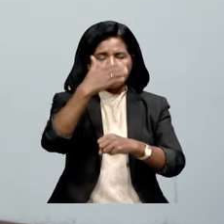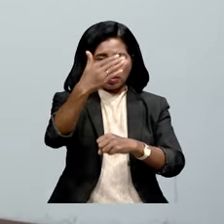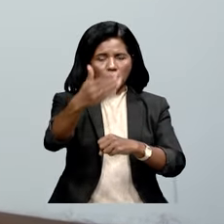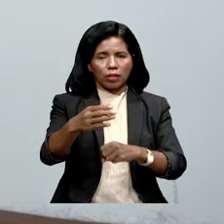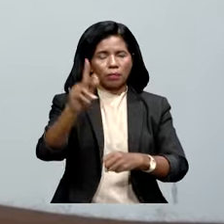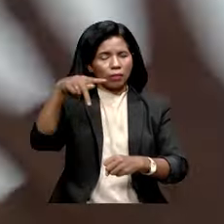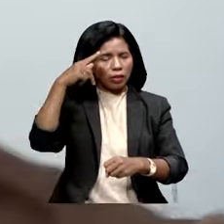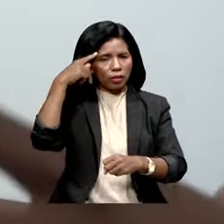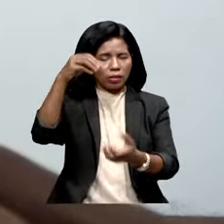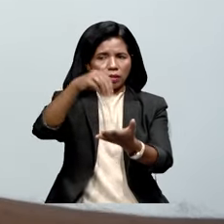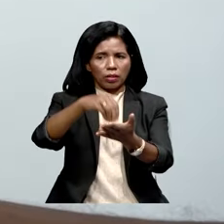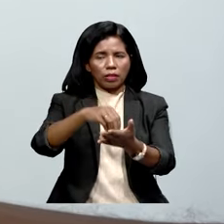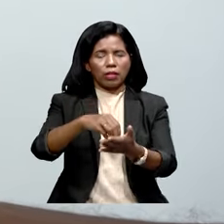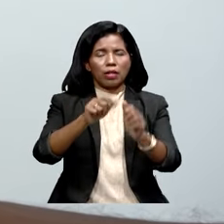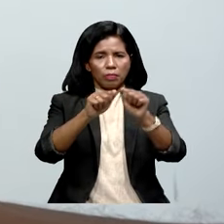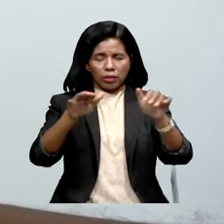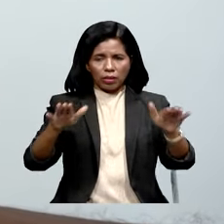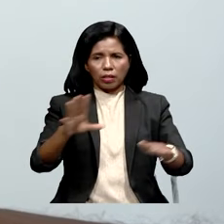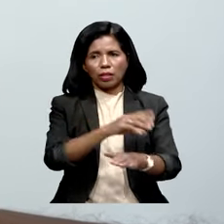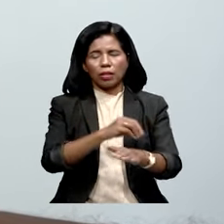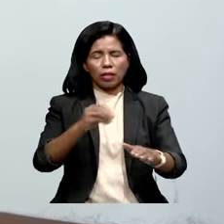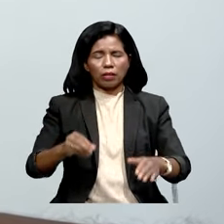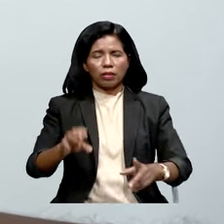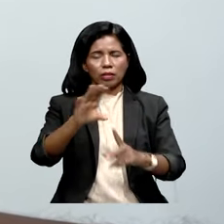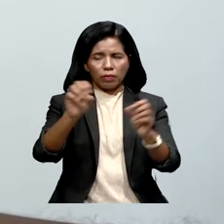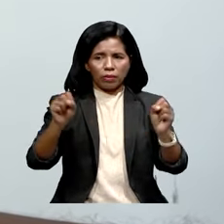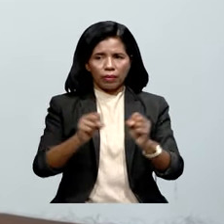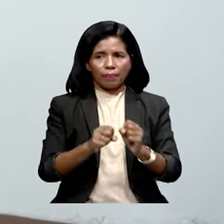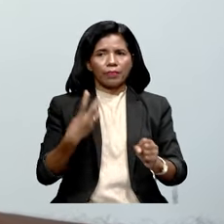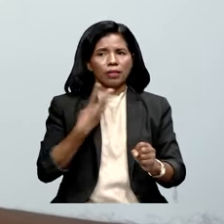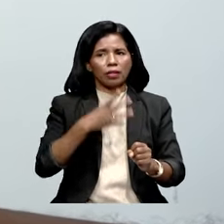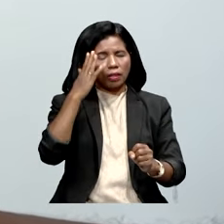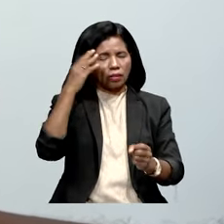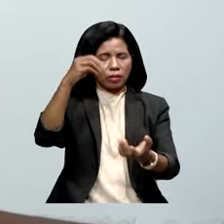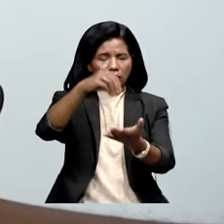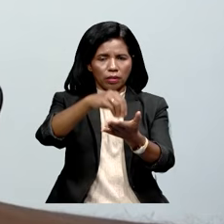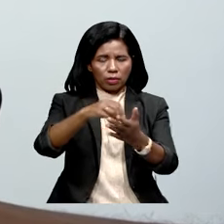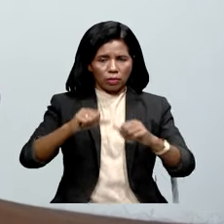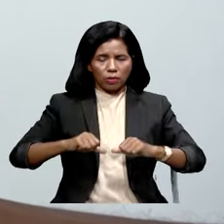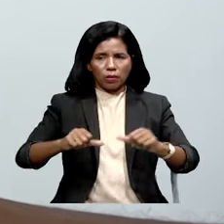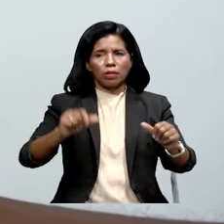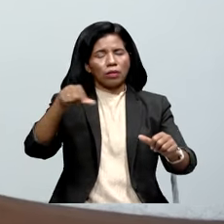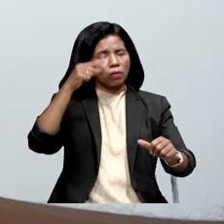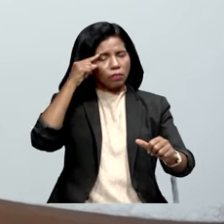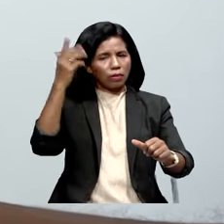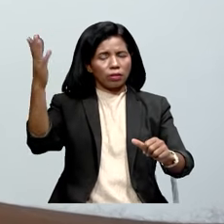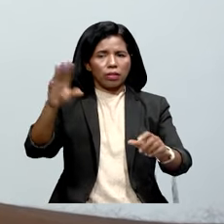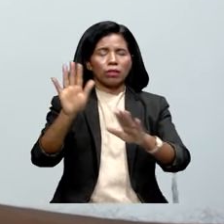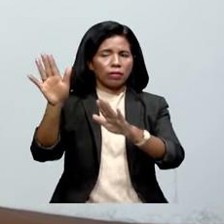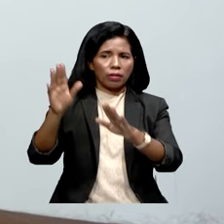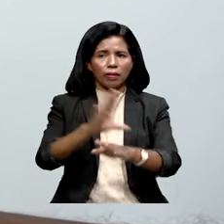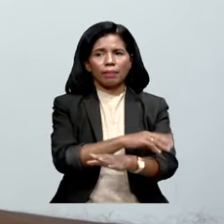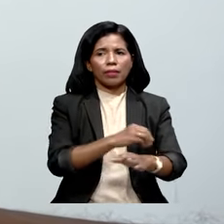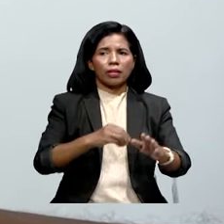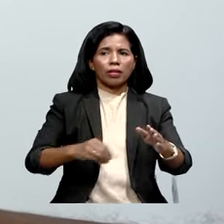política de descentralização administrativa no poder local. Prioridade está tendo uma descentralização lá, ela, governo local lá, ela. Aí foi na